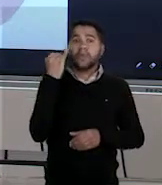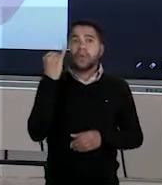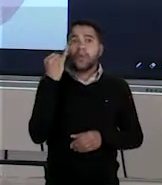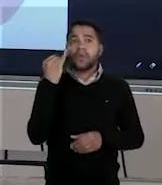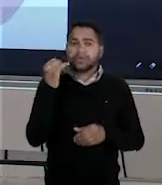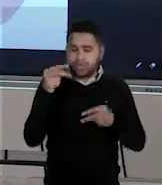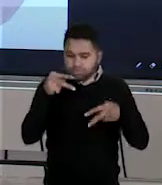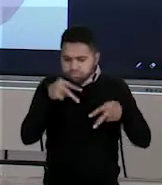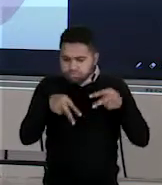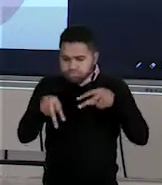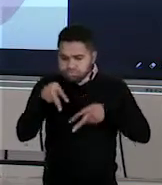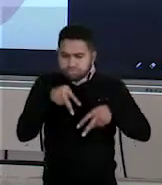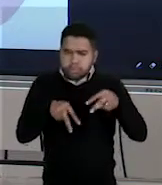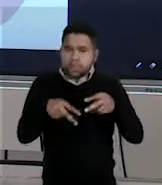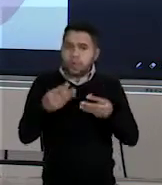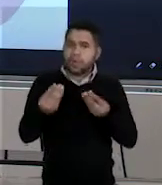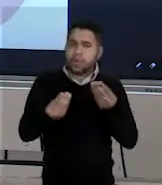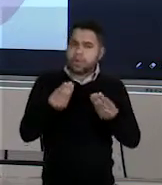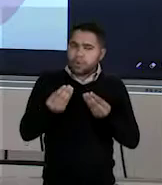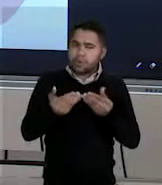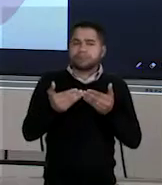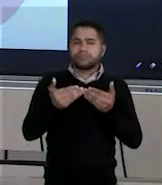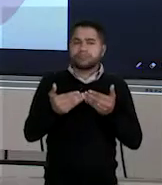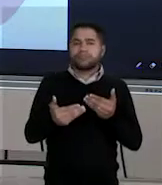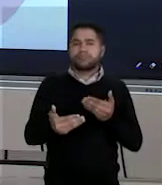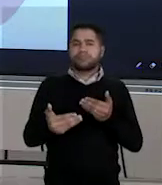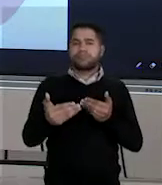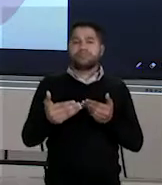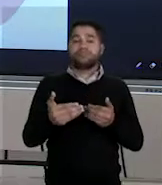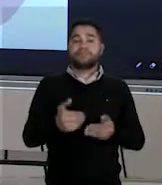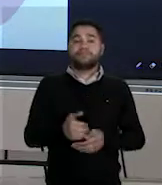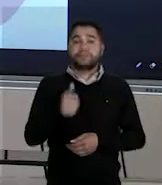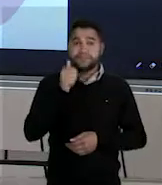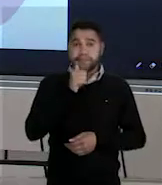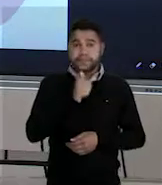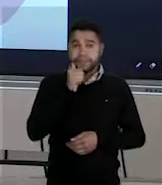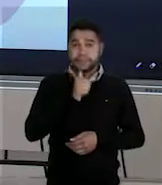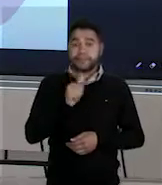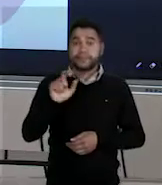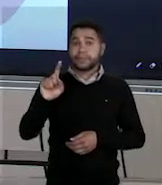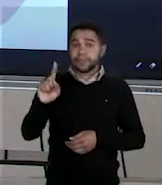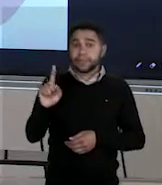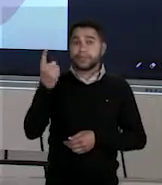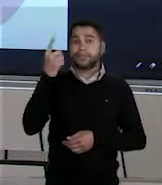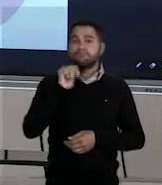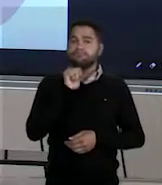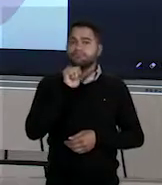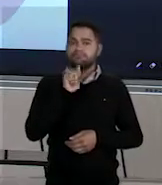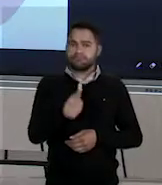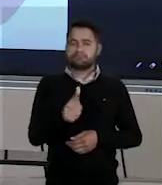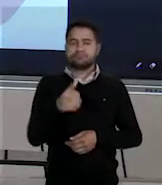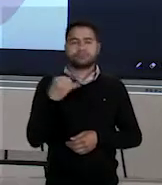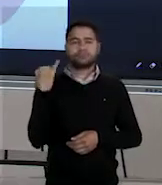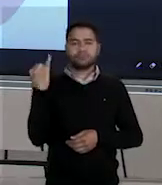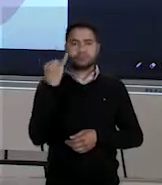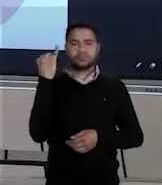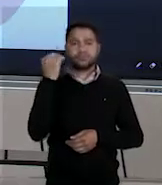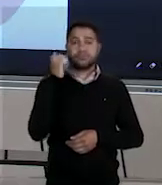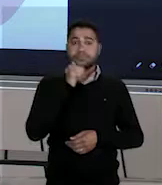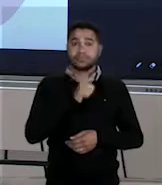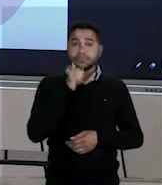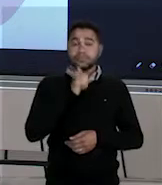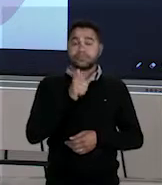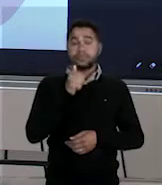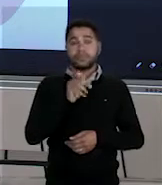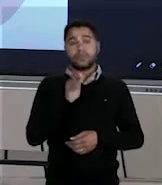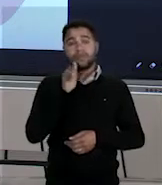se observar. E a partir do momento que a menina tem a sua primeira menstruação, é importante que essa menina vá